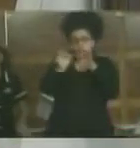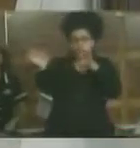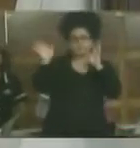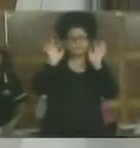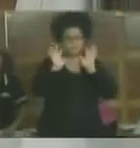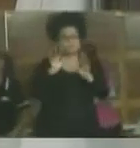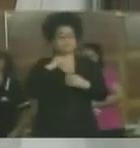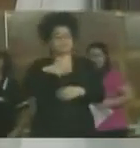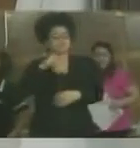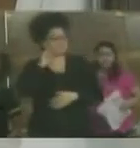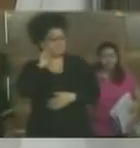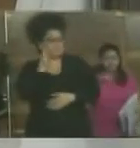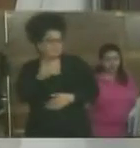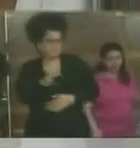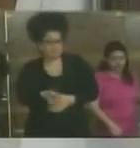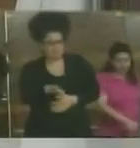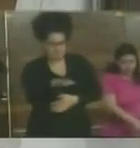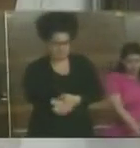maravilhosas,